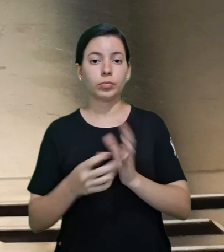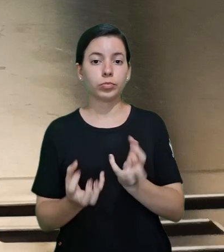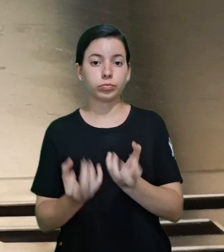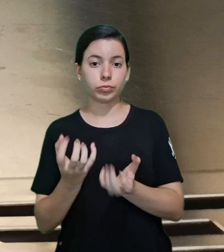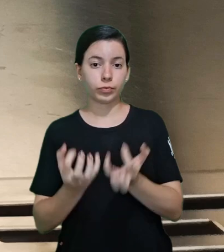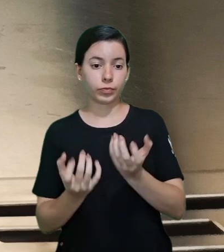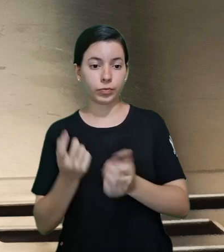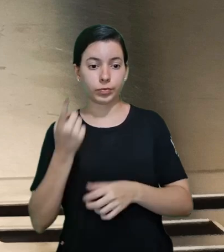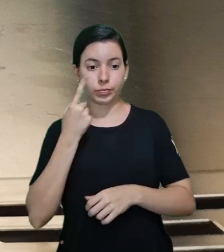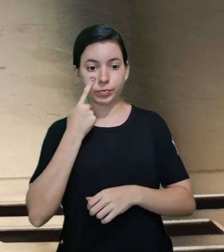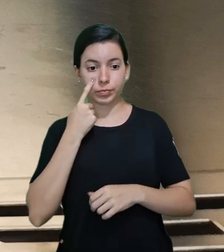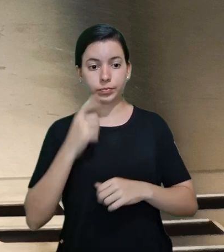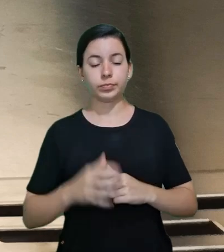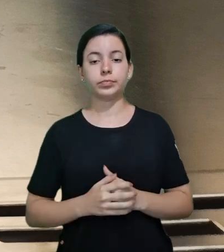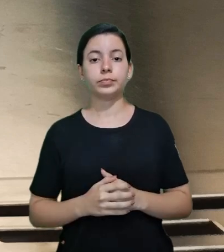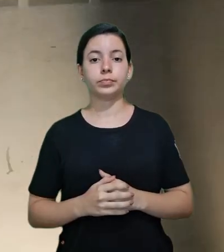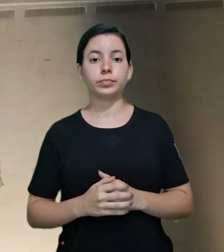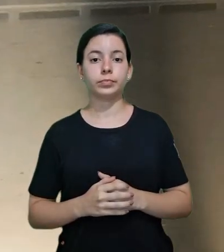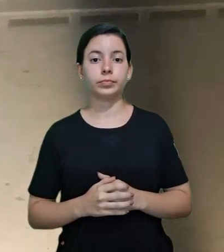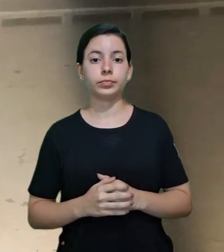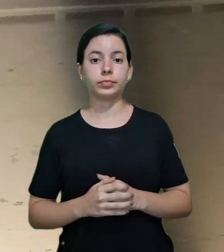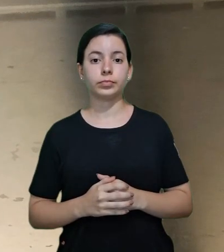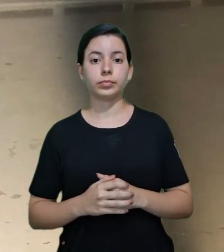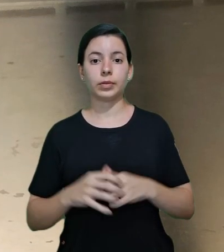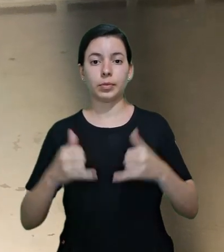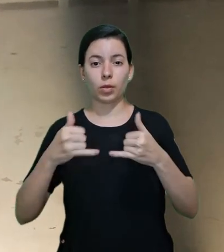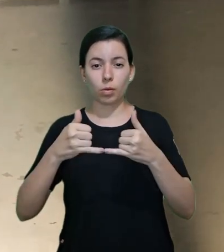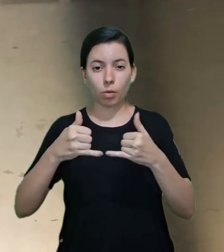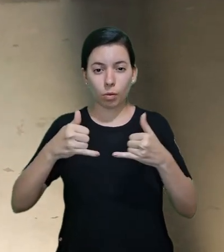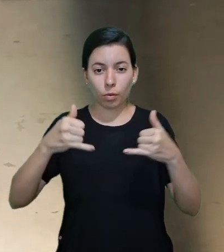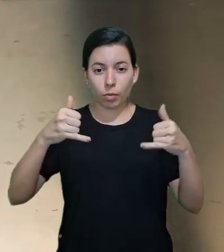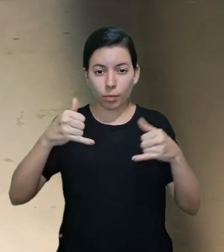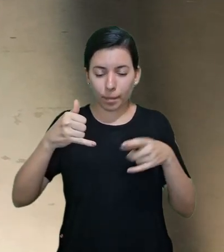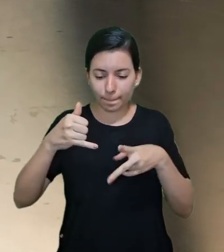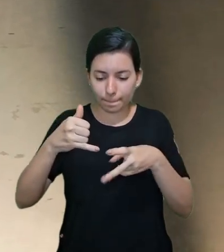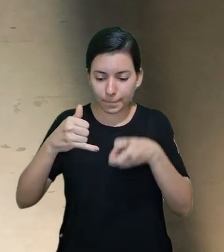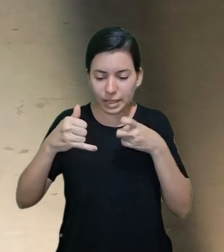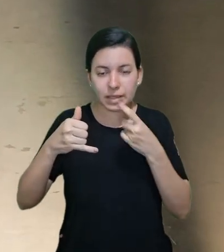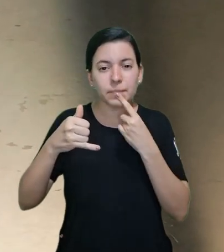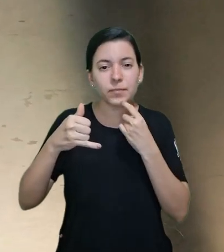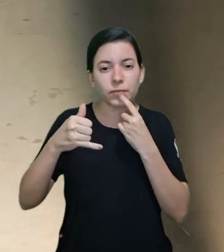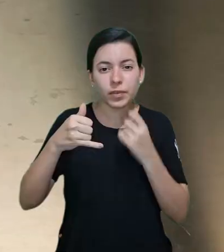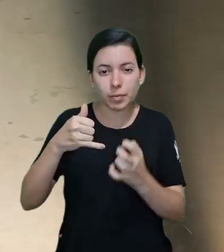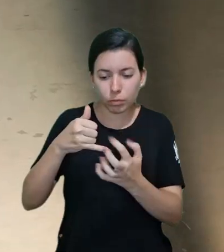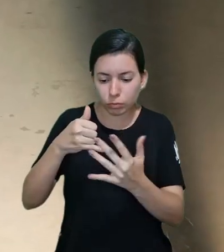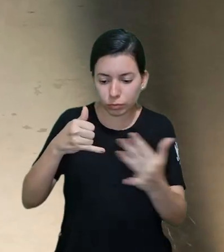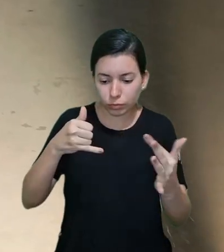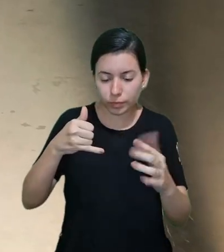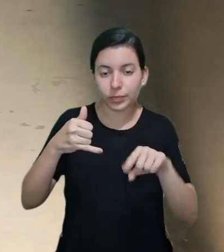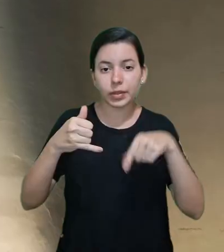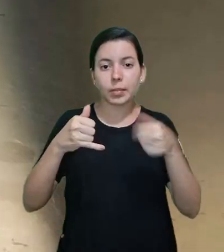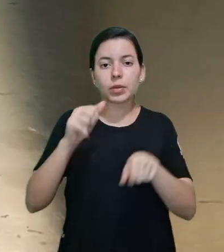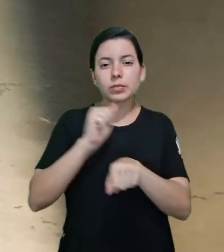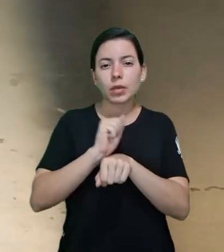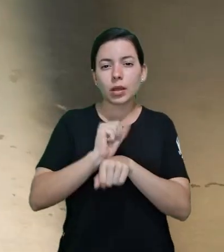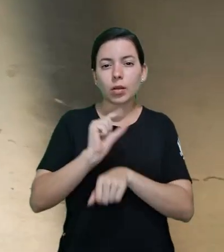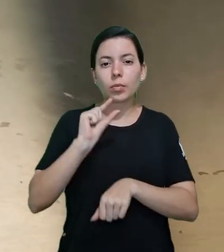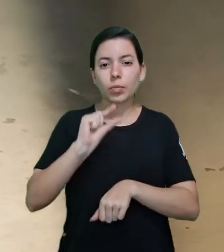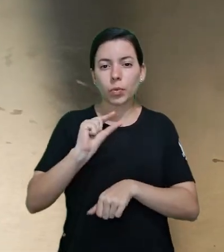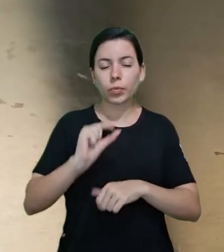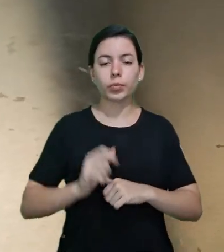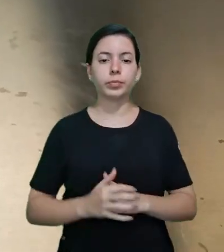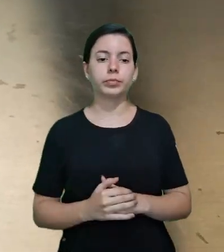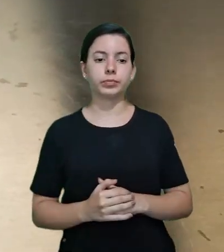chama, ou seja, flambar, aquecendo ela até que ela fique incandescente, vermelho vivo. Depois aguardamos um pouco a agulha esfriar.